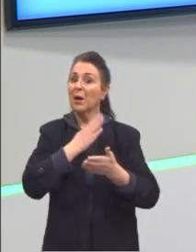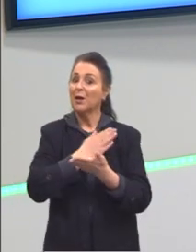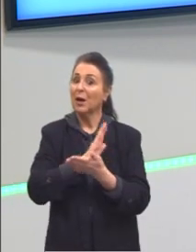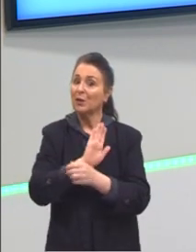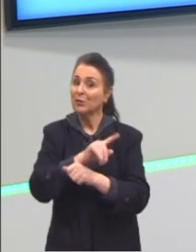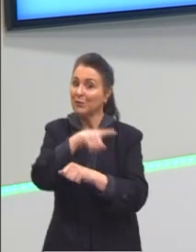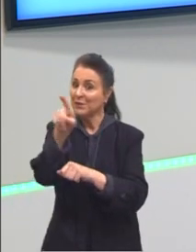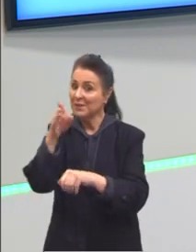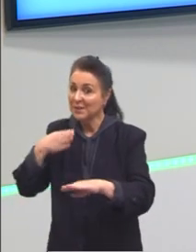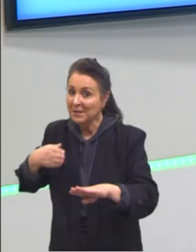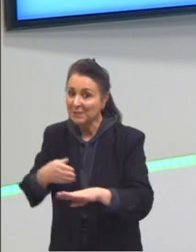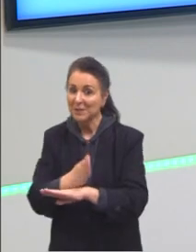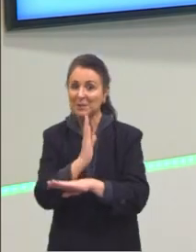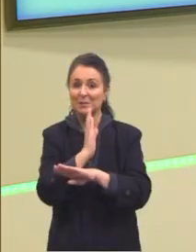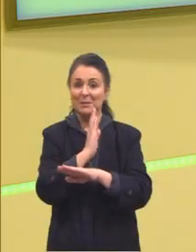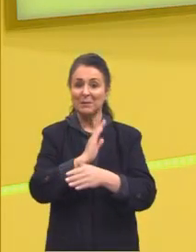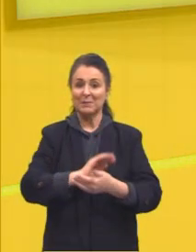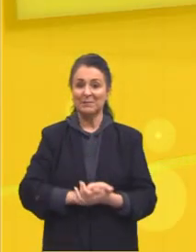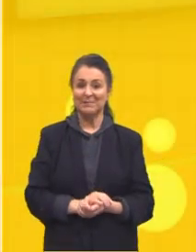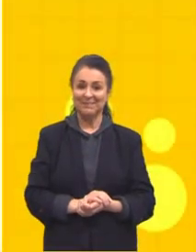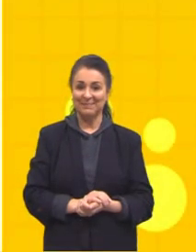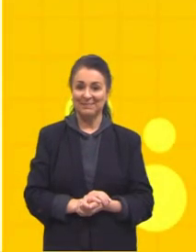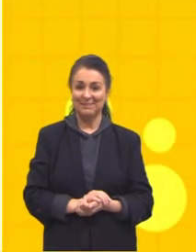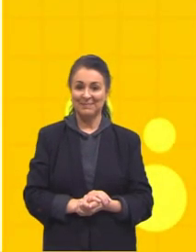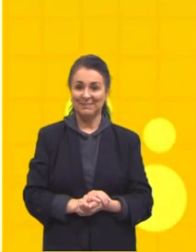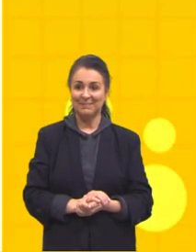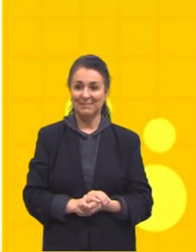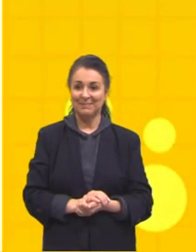vocês partiu passar um